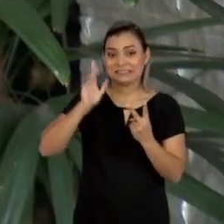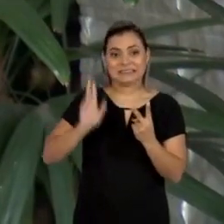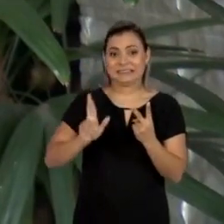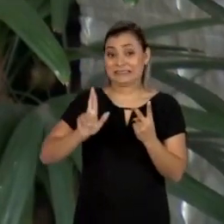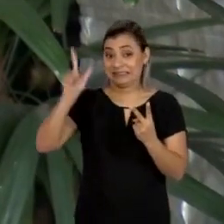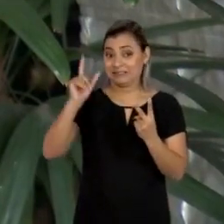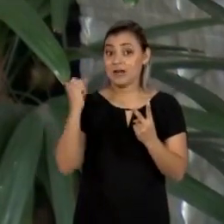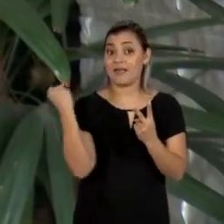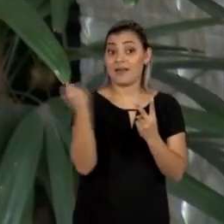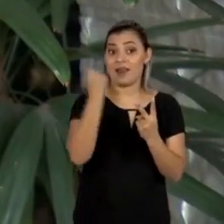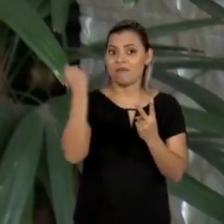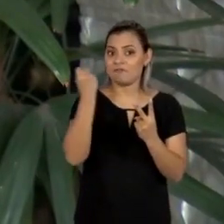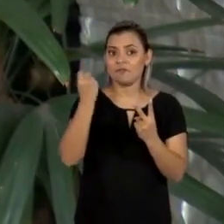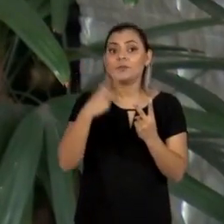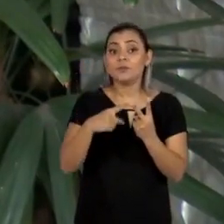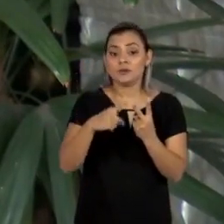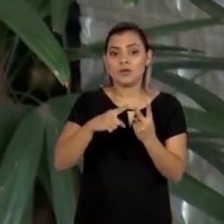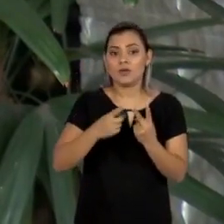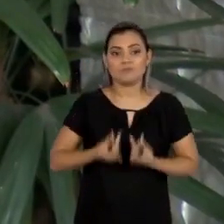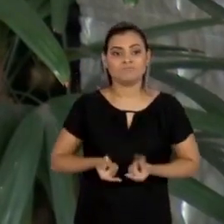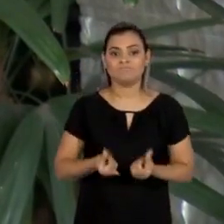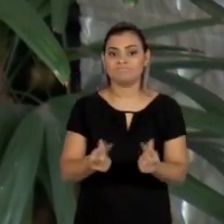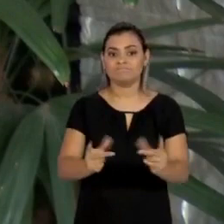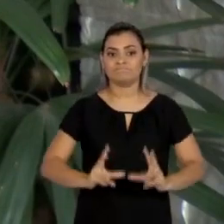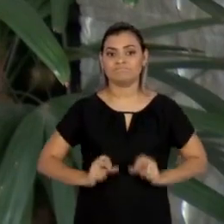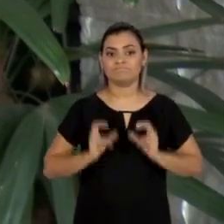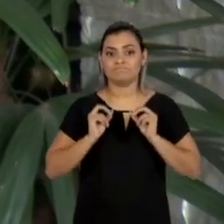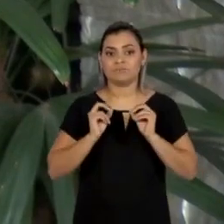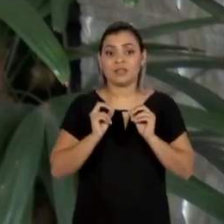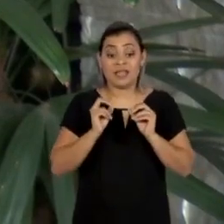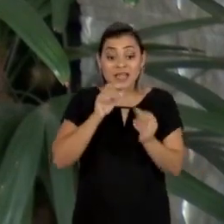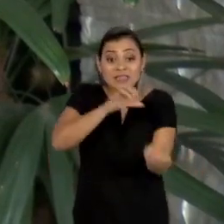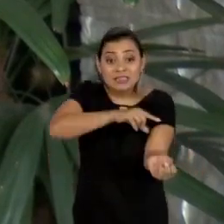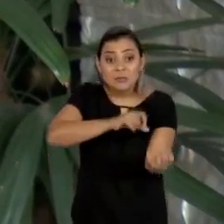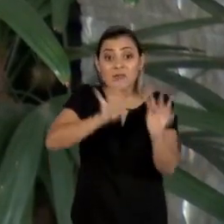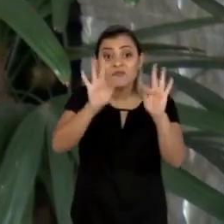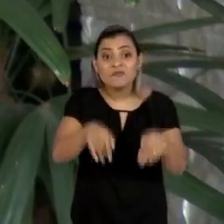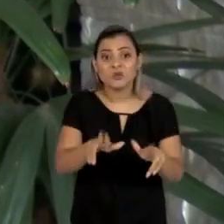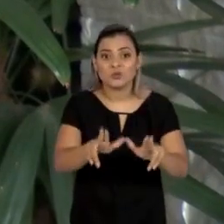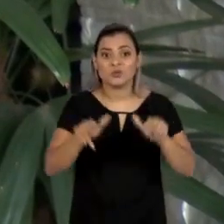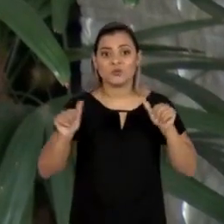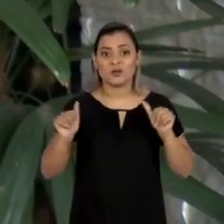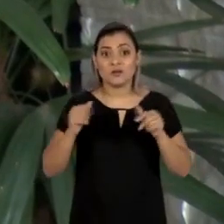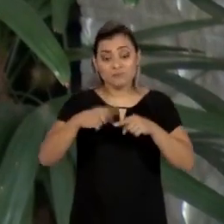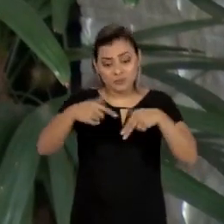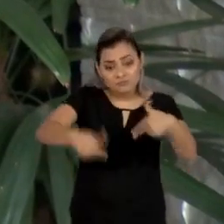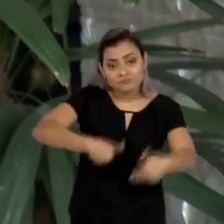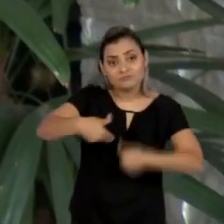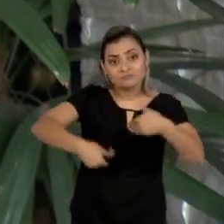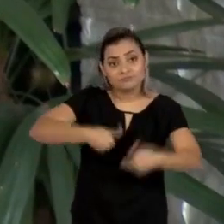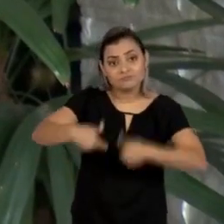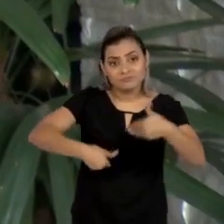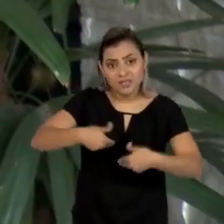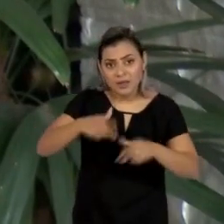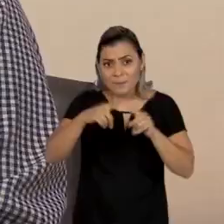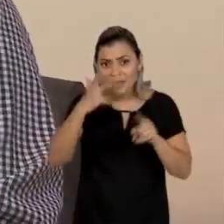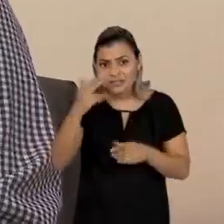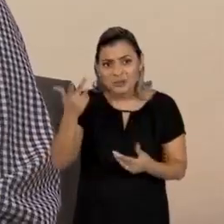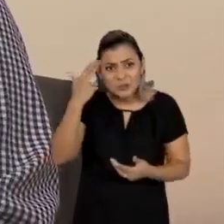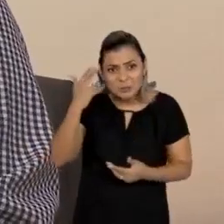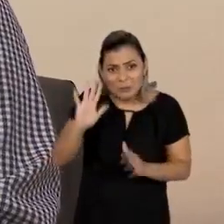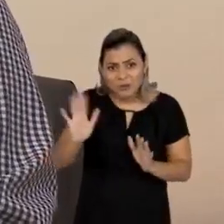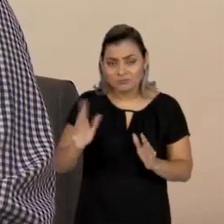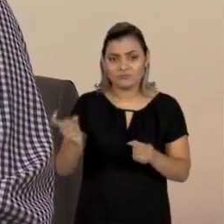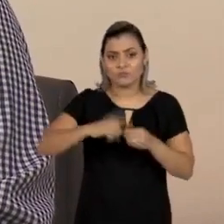uma outra urgência, porque daí o tratamento não acaba. E aí o que você faz? Você não vai ter mais aquele seu normal de volta.